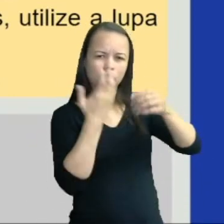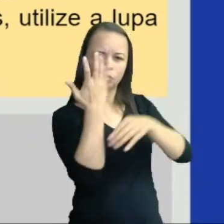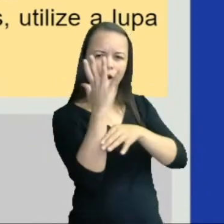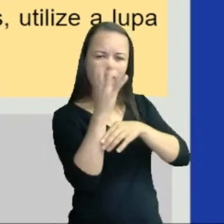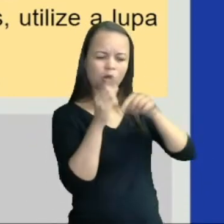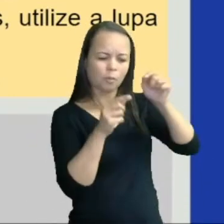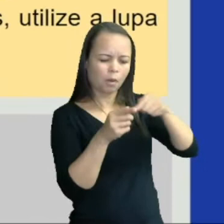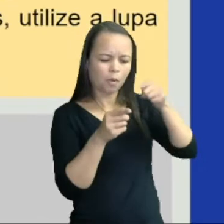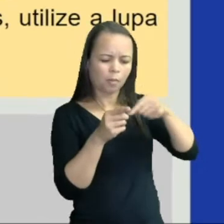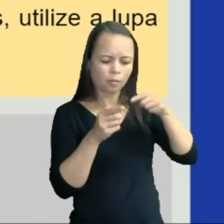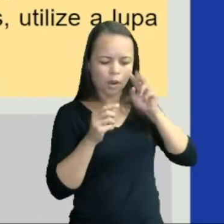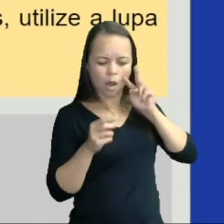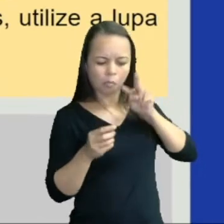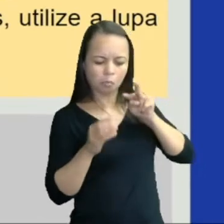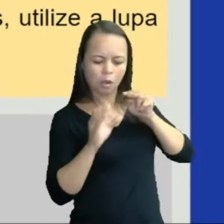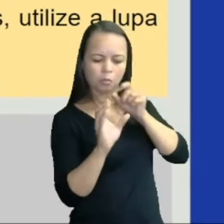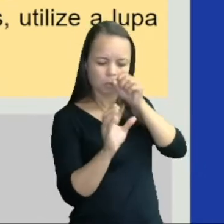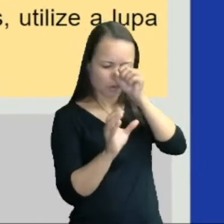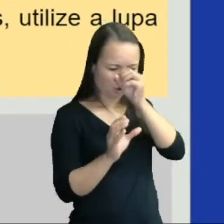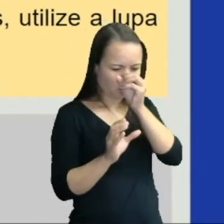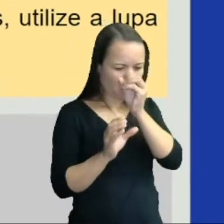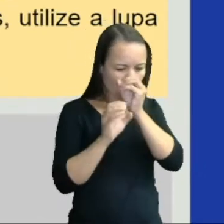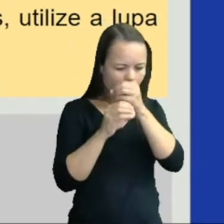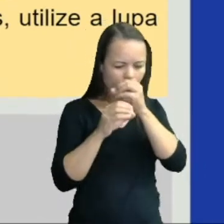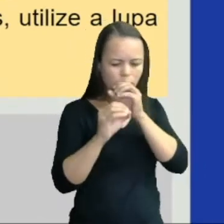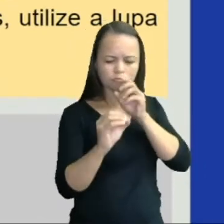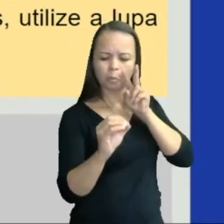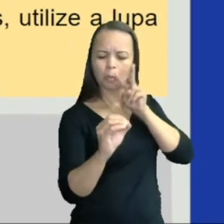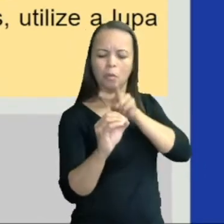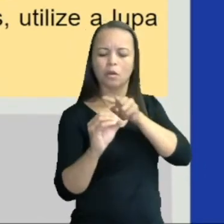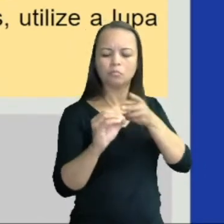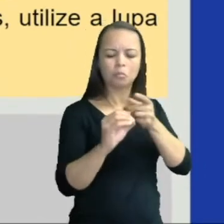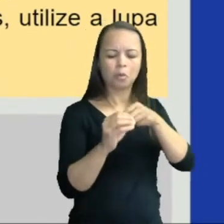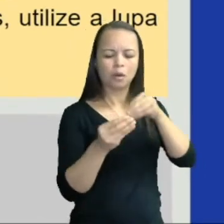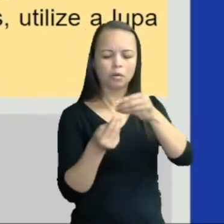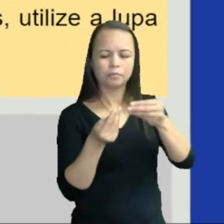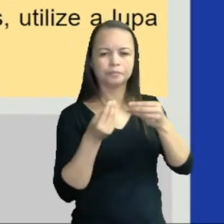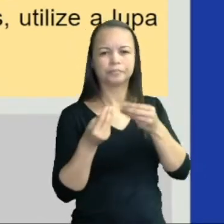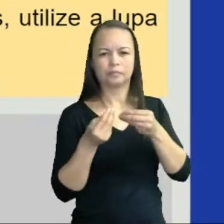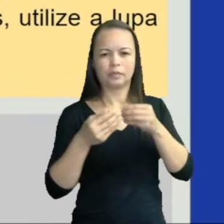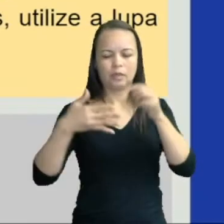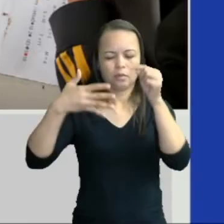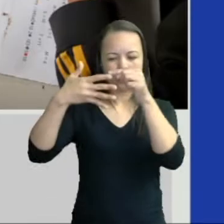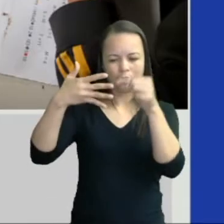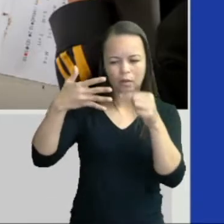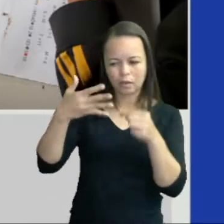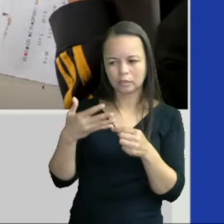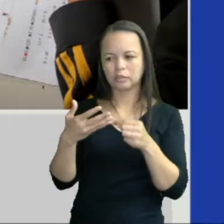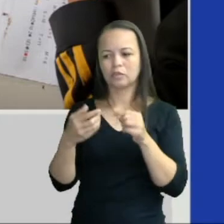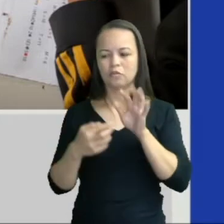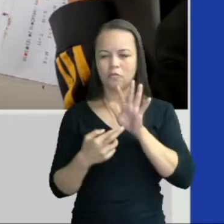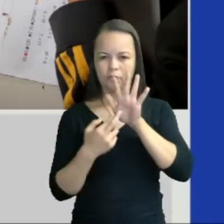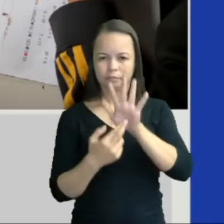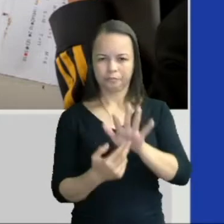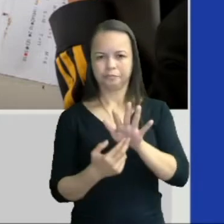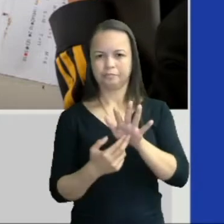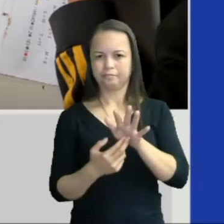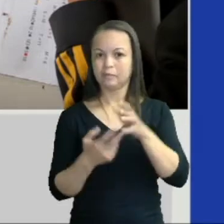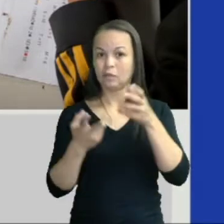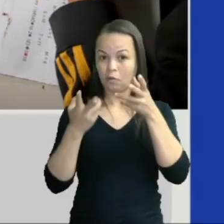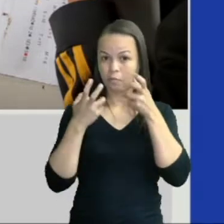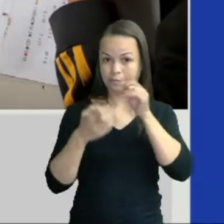a lupa, vai olhando para ver melhor. E anote as observações no quadro abaixo. Vê